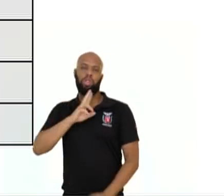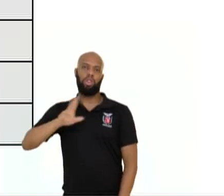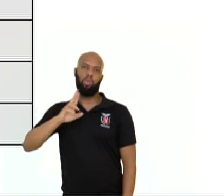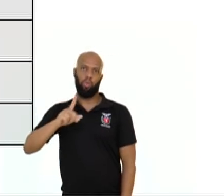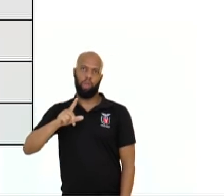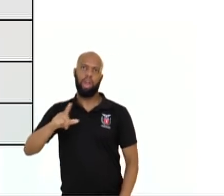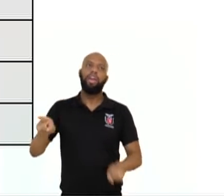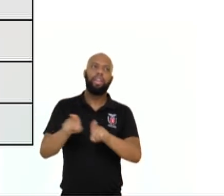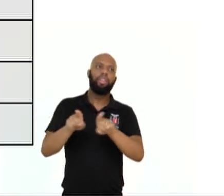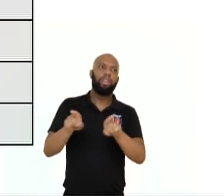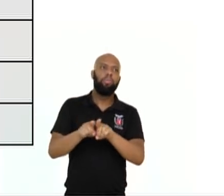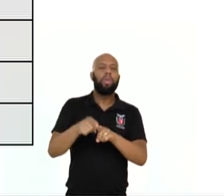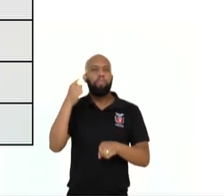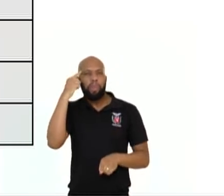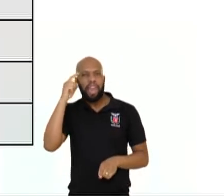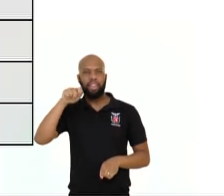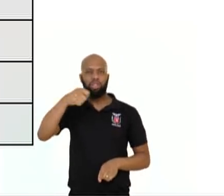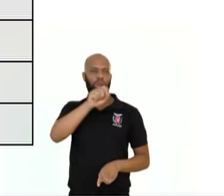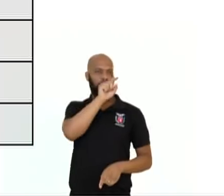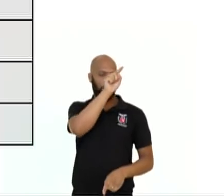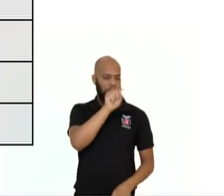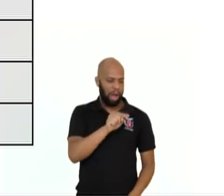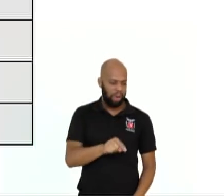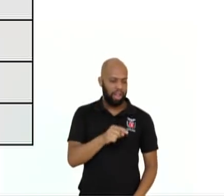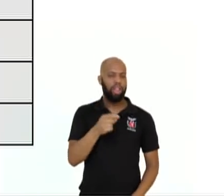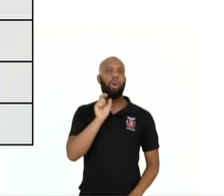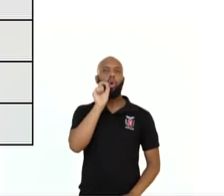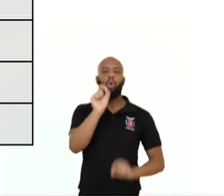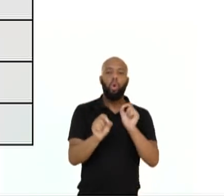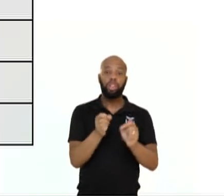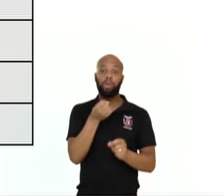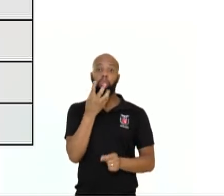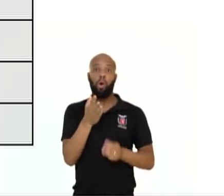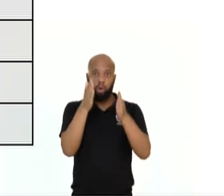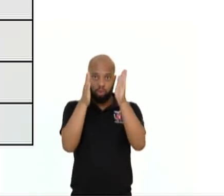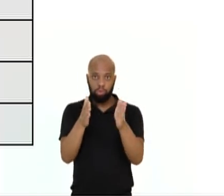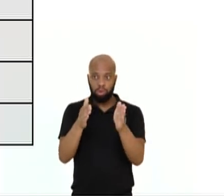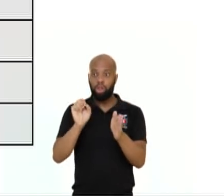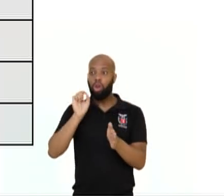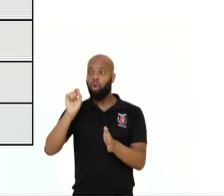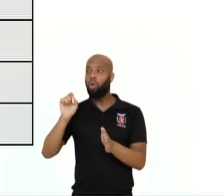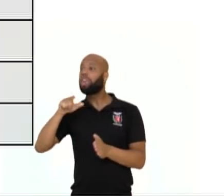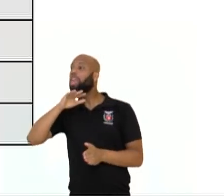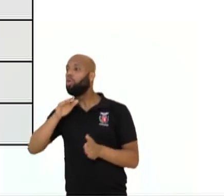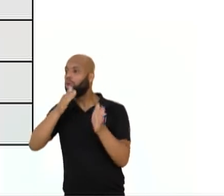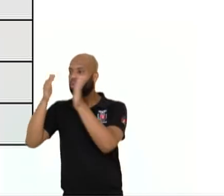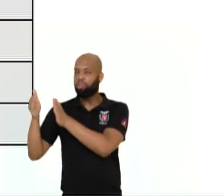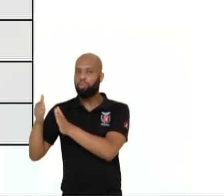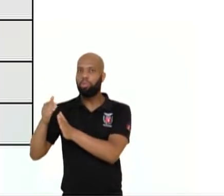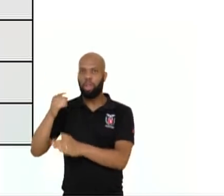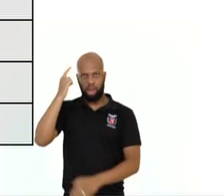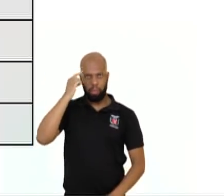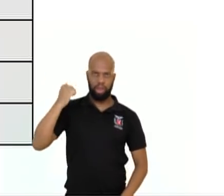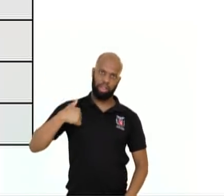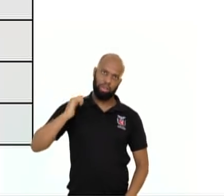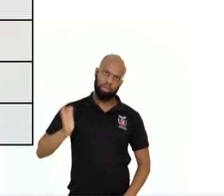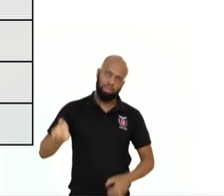animal, também uma desvantagem. E assim por diante. Então, respondam aí que eu já volto a responder junto com vocês.